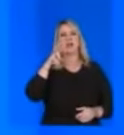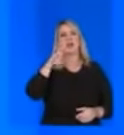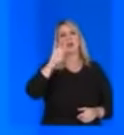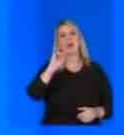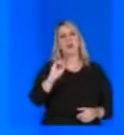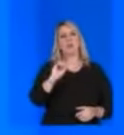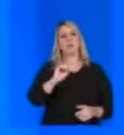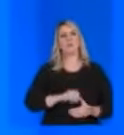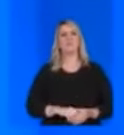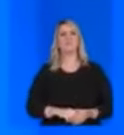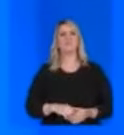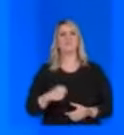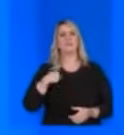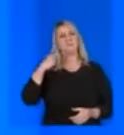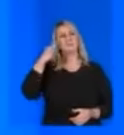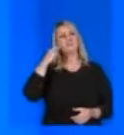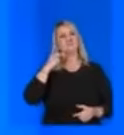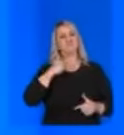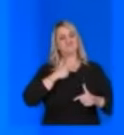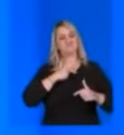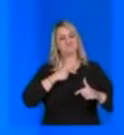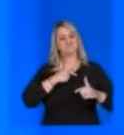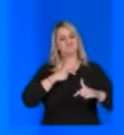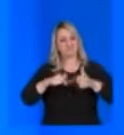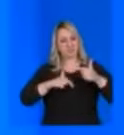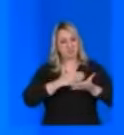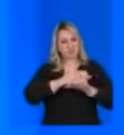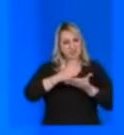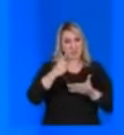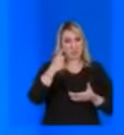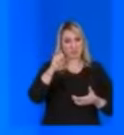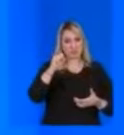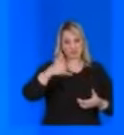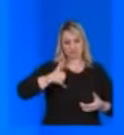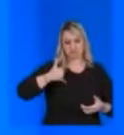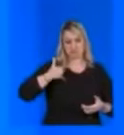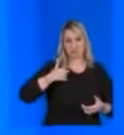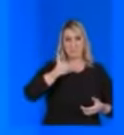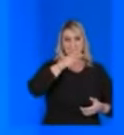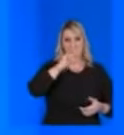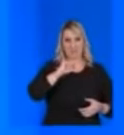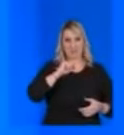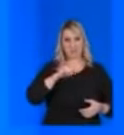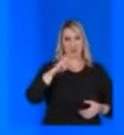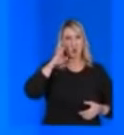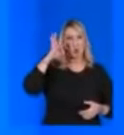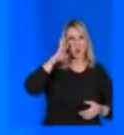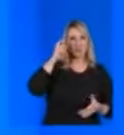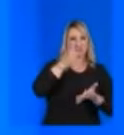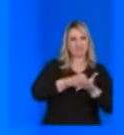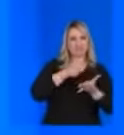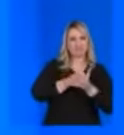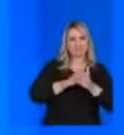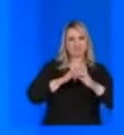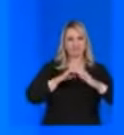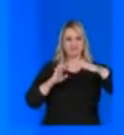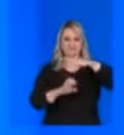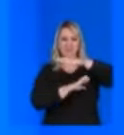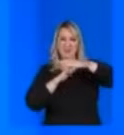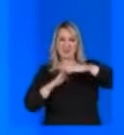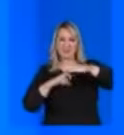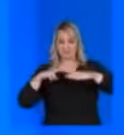de Janeiro eu comecei a trabalhar com 18 anos com o meu pai lutei sonhei empreendi na iniciativa